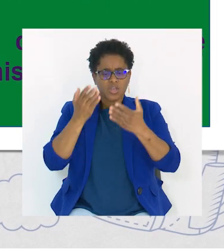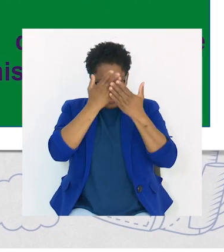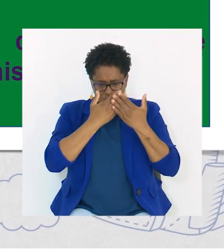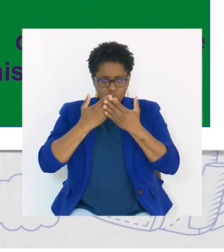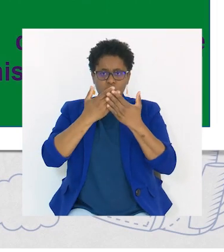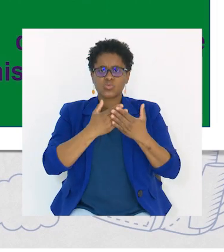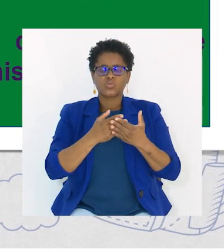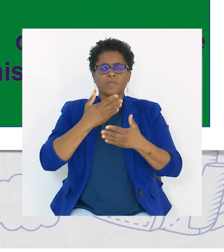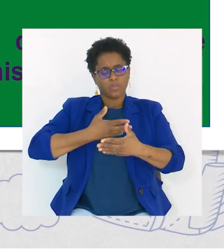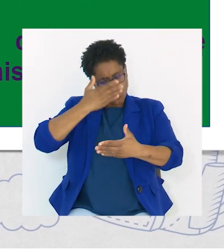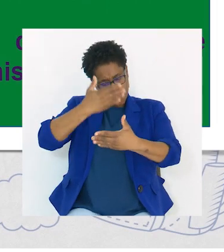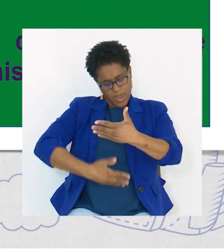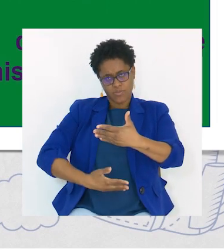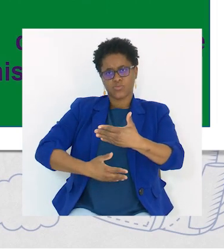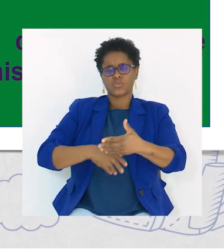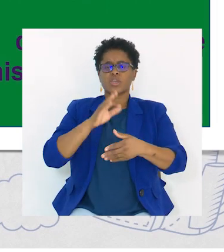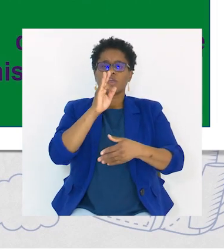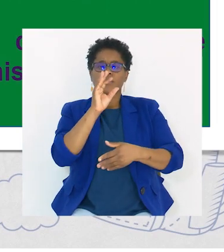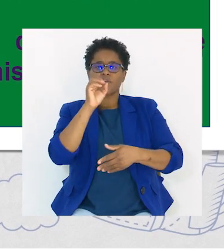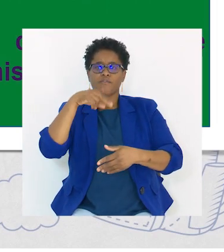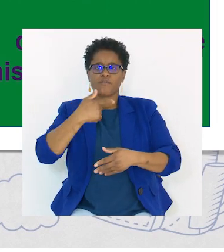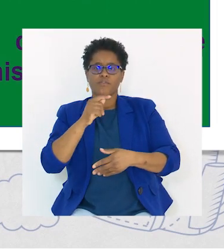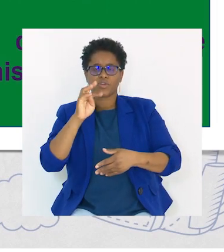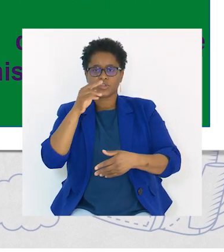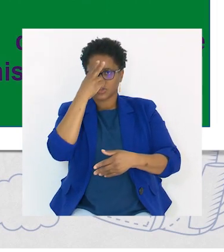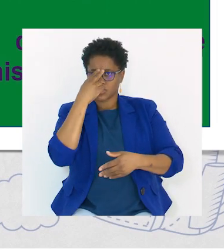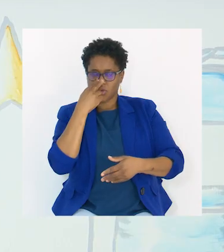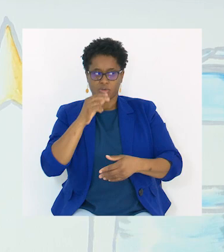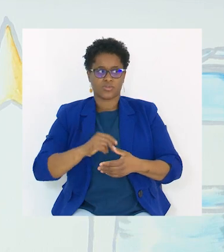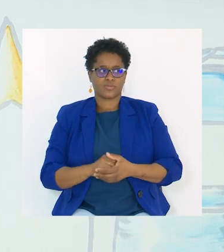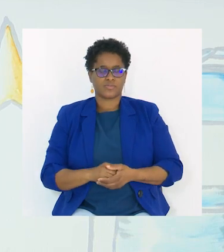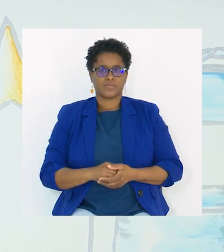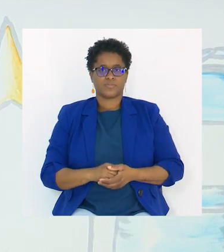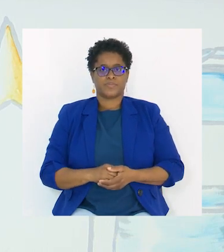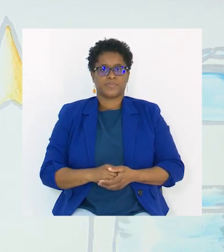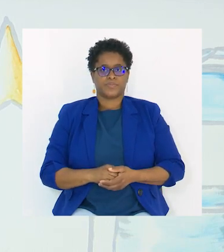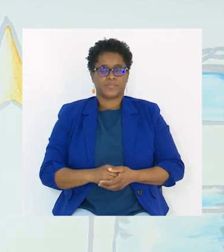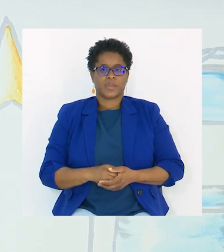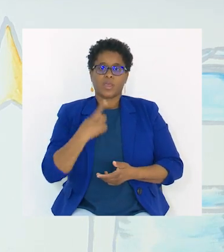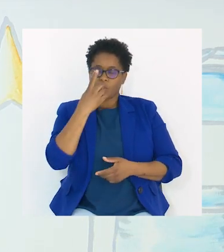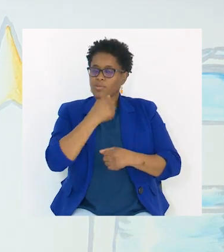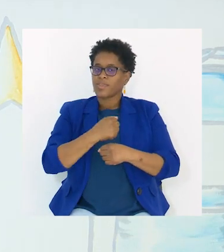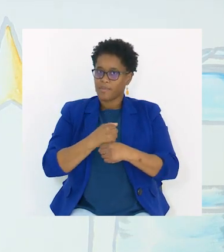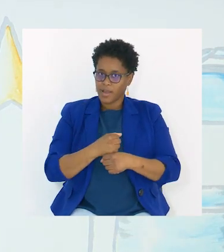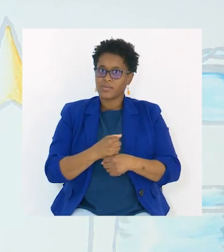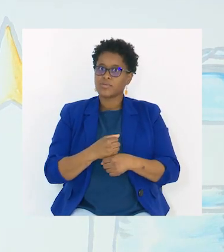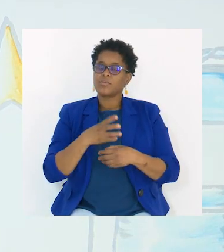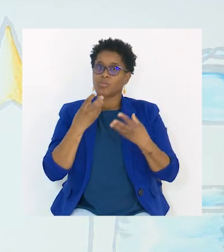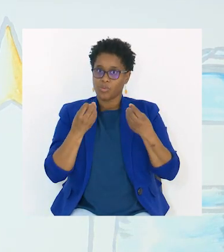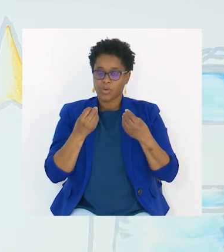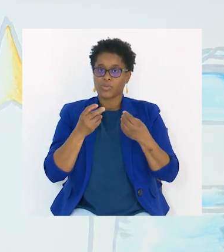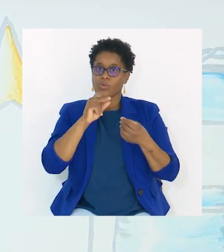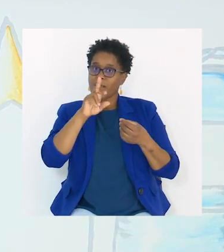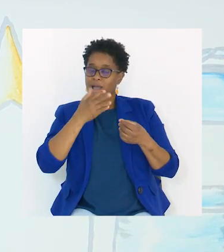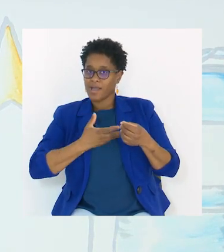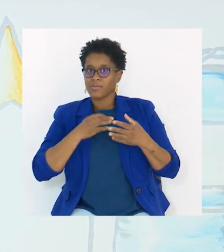estuda documentos e fontes históricas. Portanto, é um trabalho árduo,